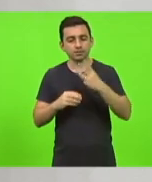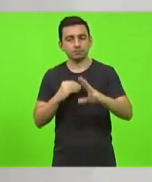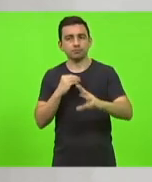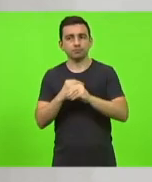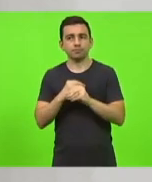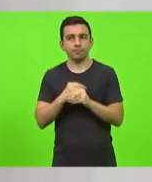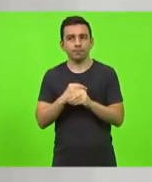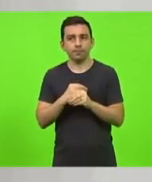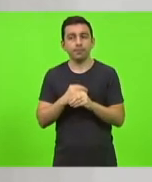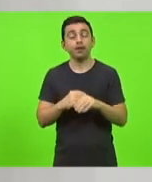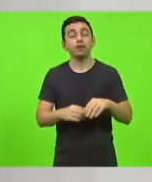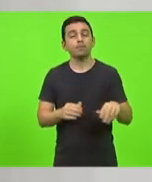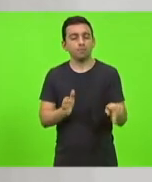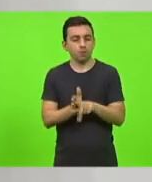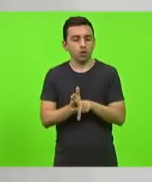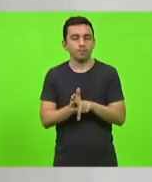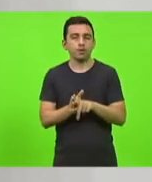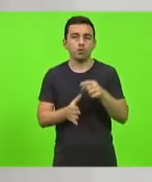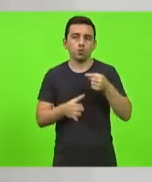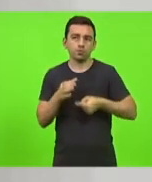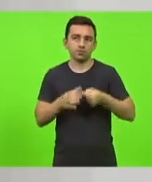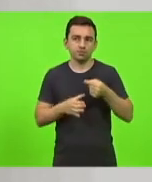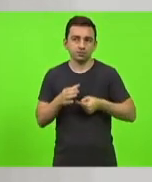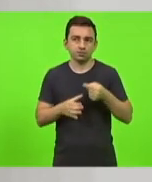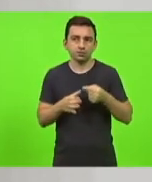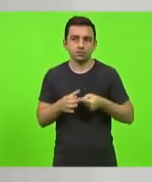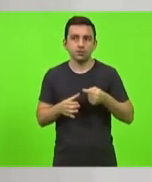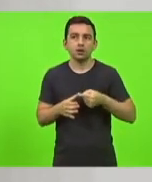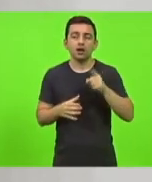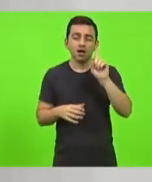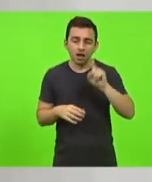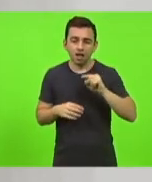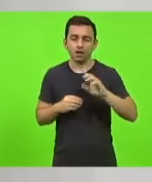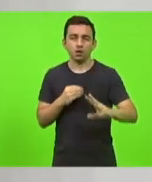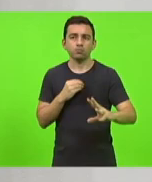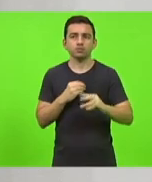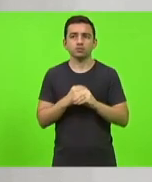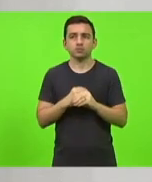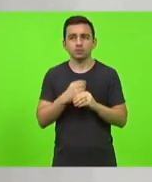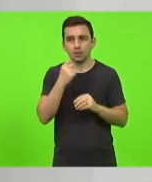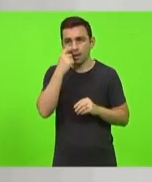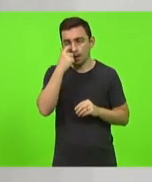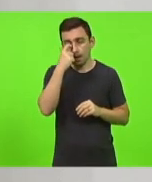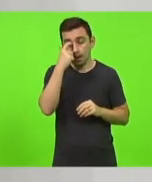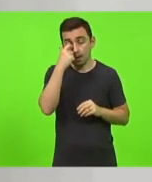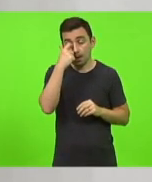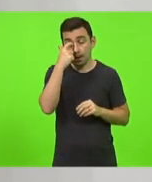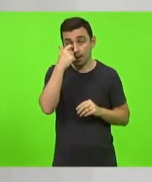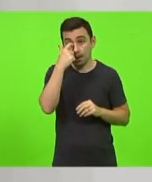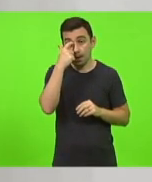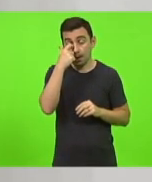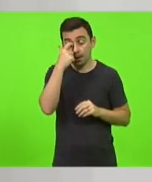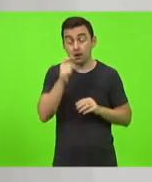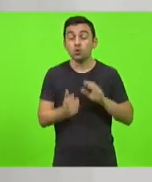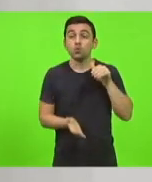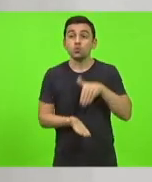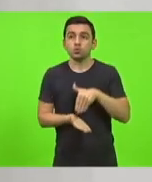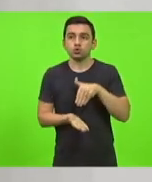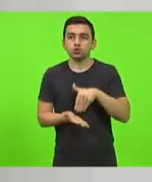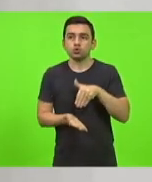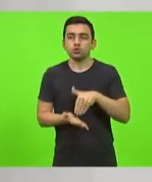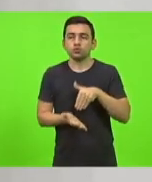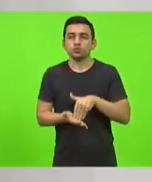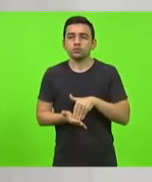nossa comissão. Tudo isso aqui é da nossa comissão. E, por último, nas escolas que a